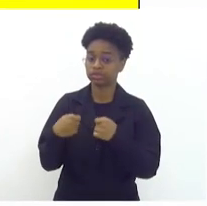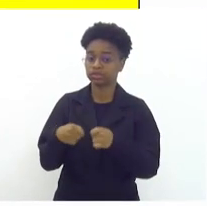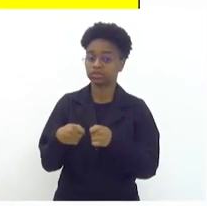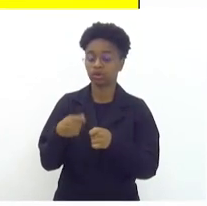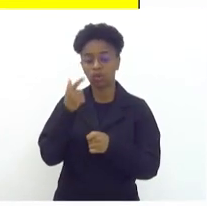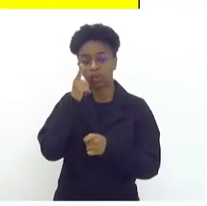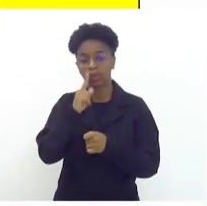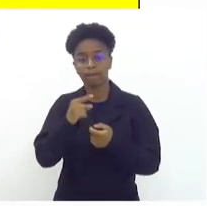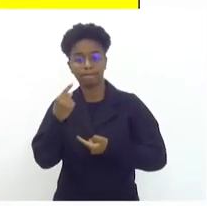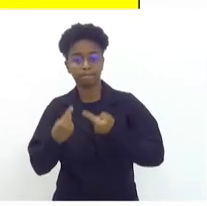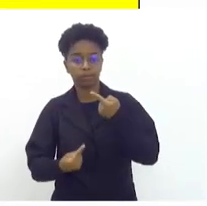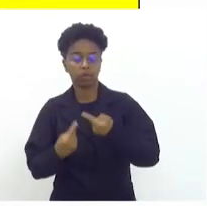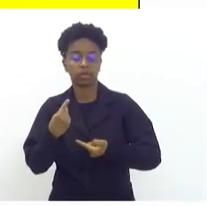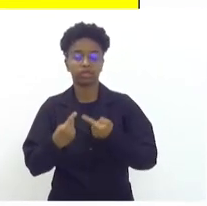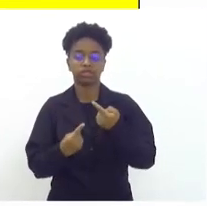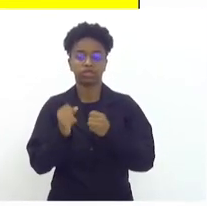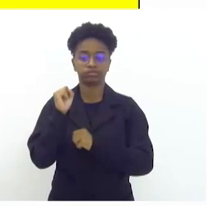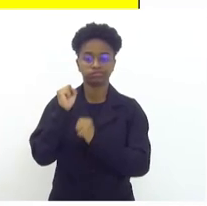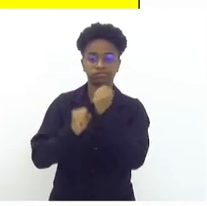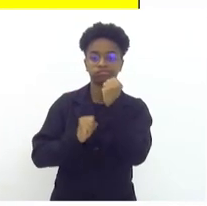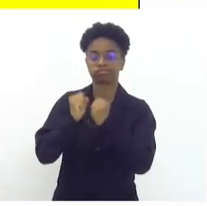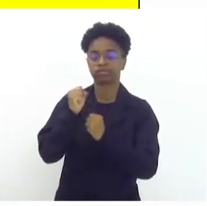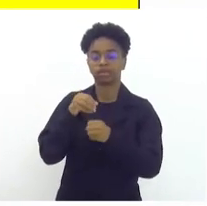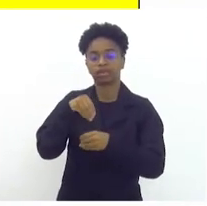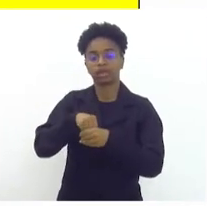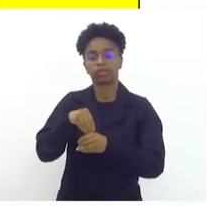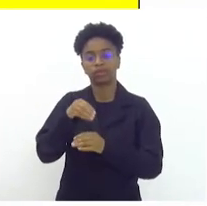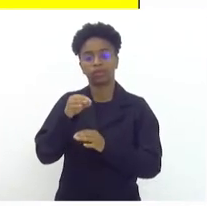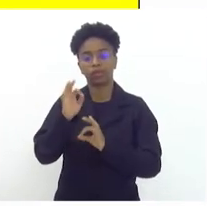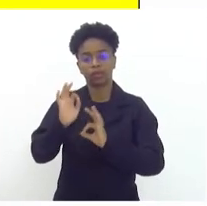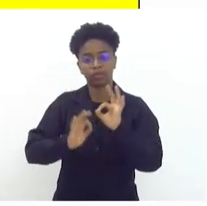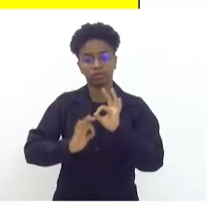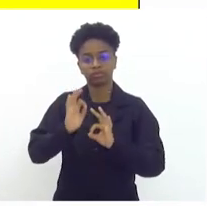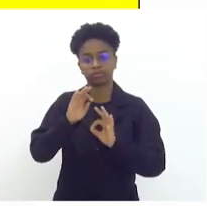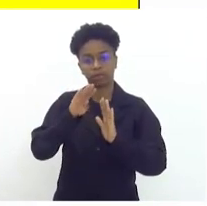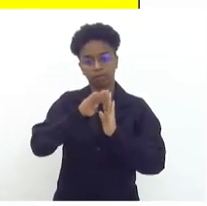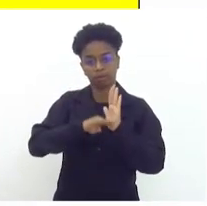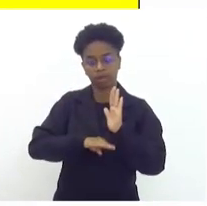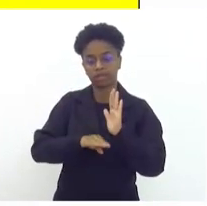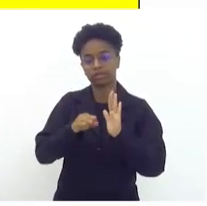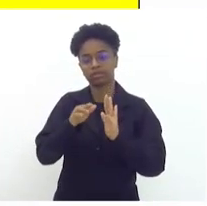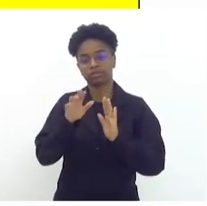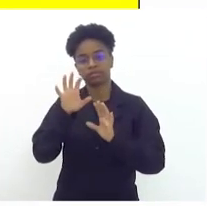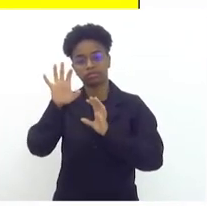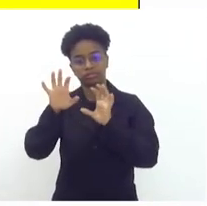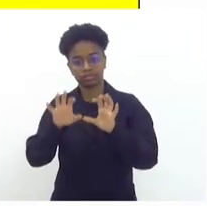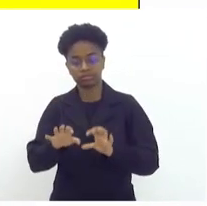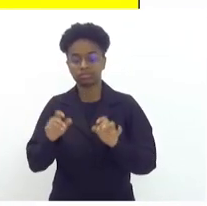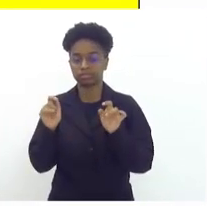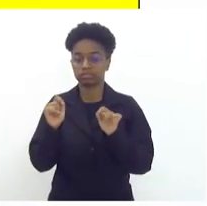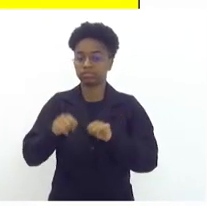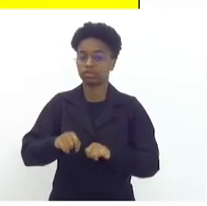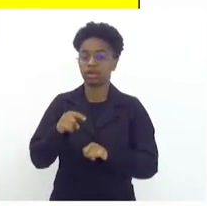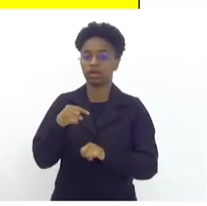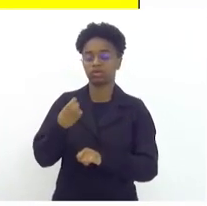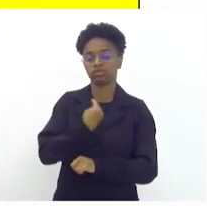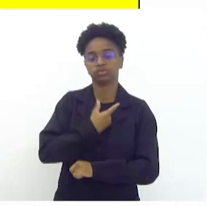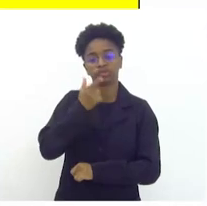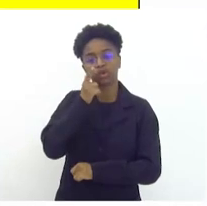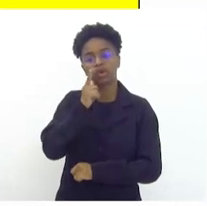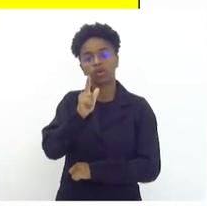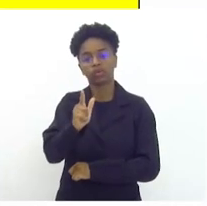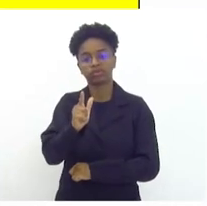industrial no plano Regional que possa ser dessa simplificação e de nós saímos dessa situação